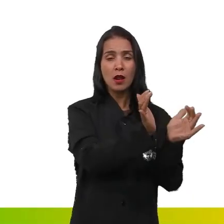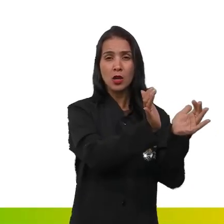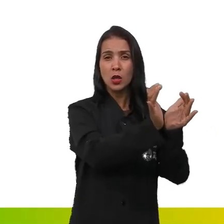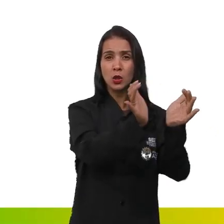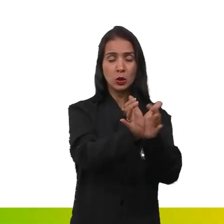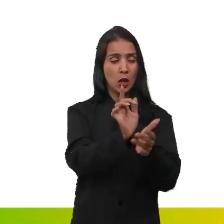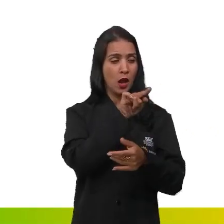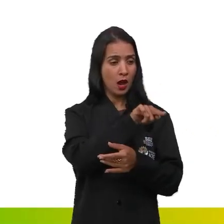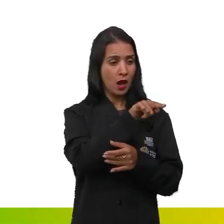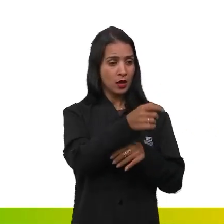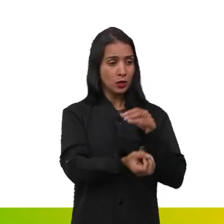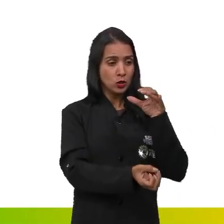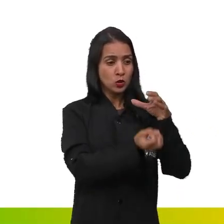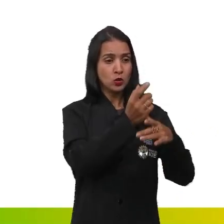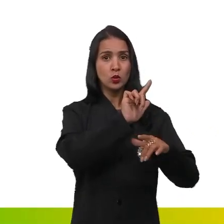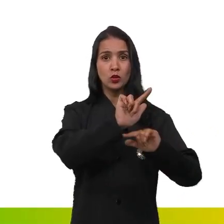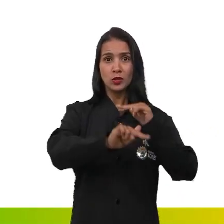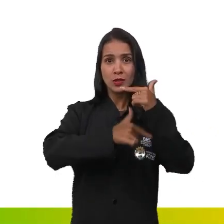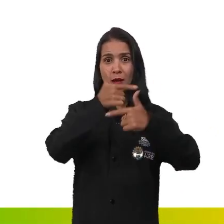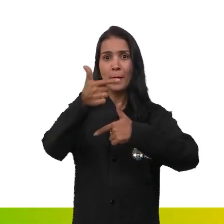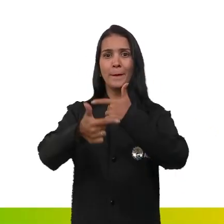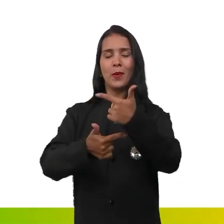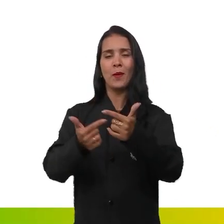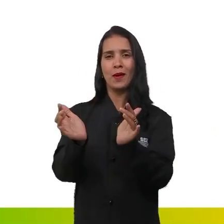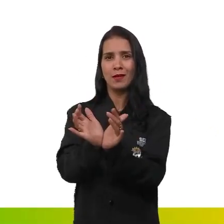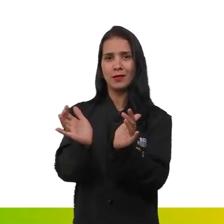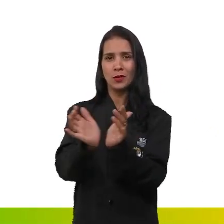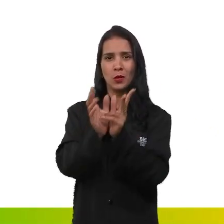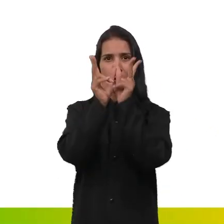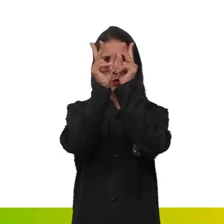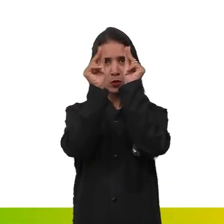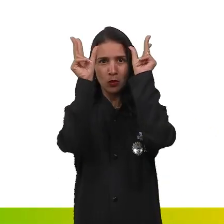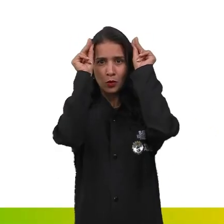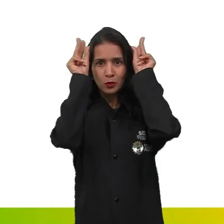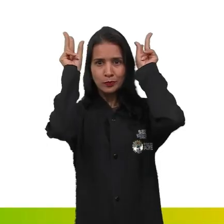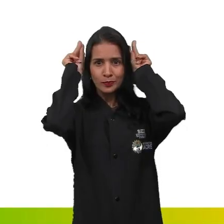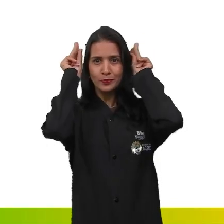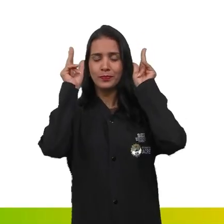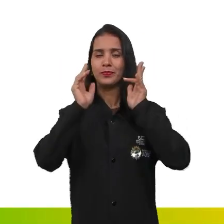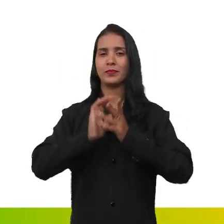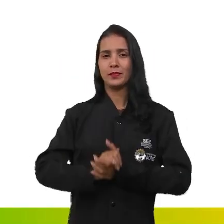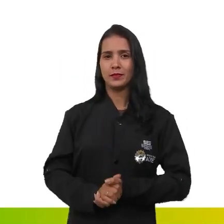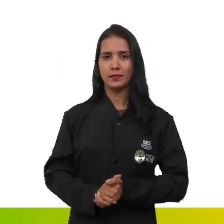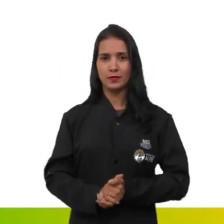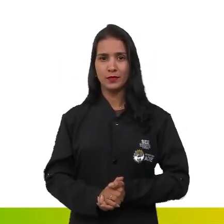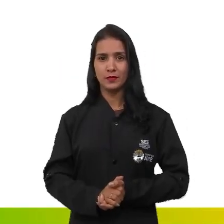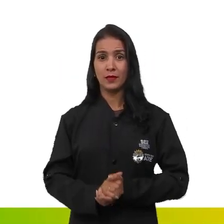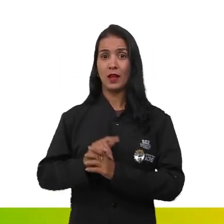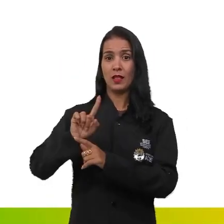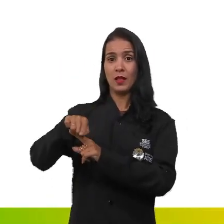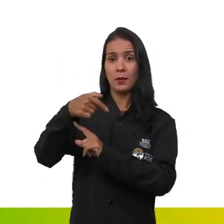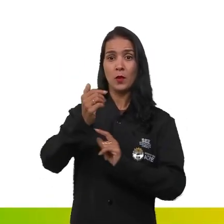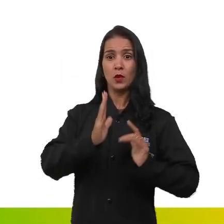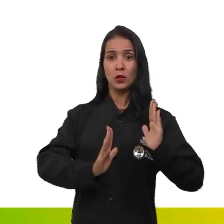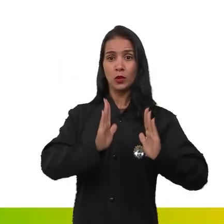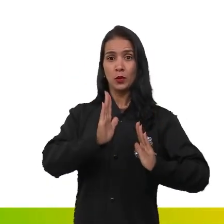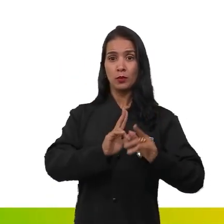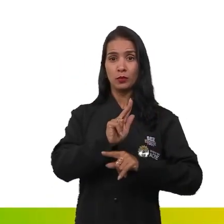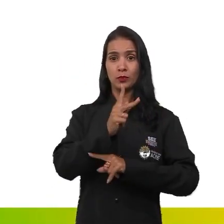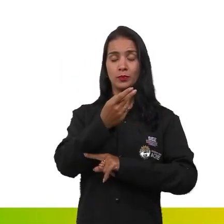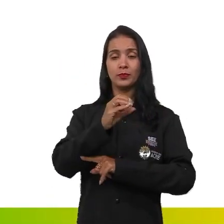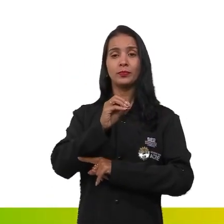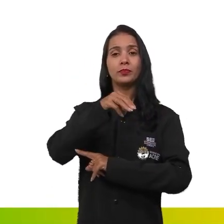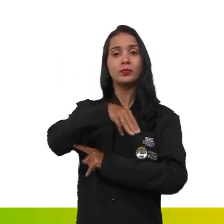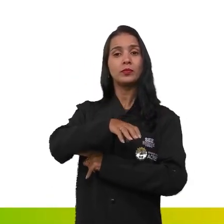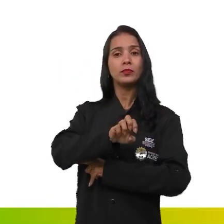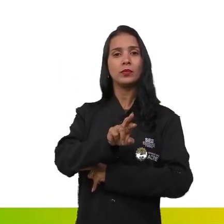dar origem depois às comunidades gregas, tá? Temos aí o período homérico, que é o